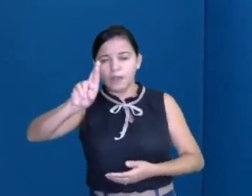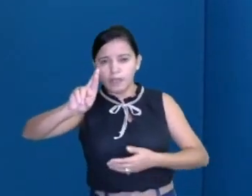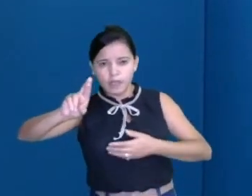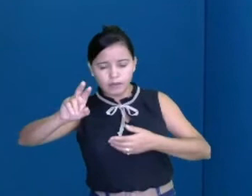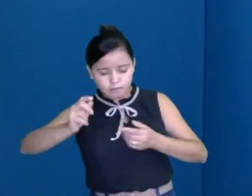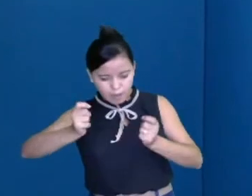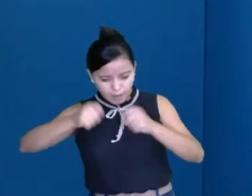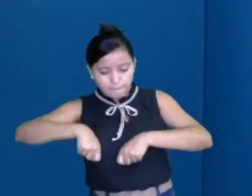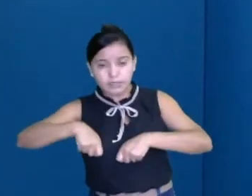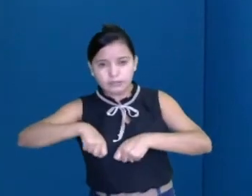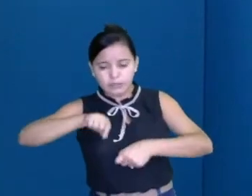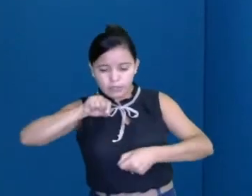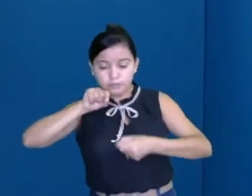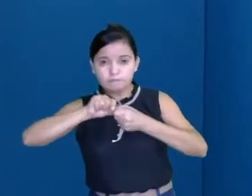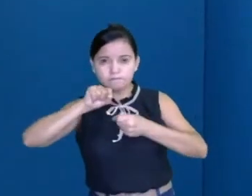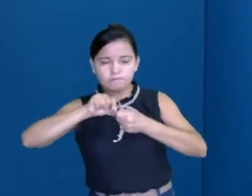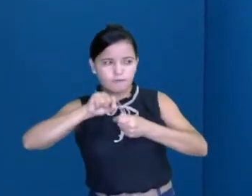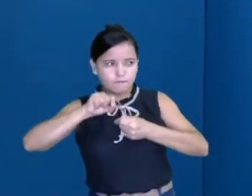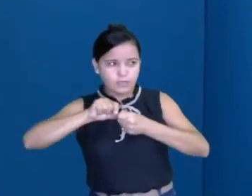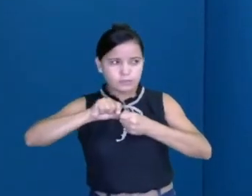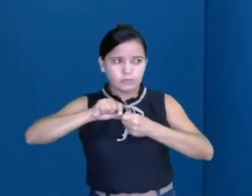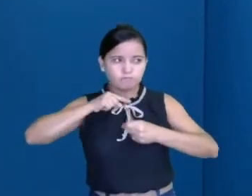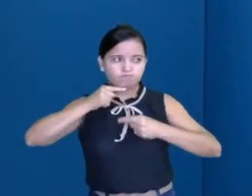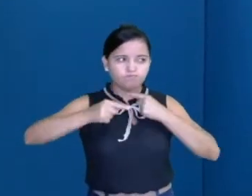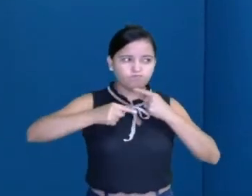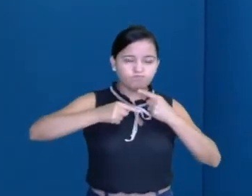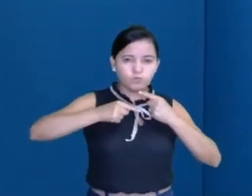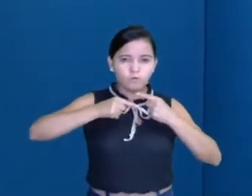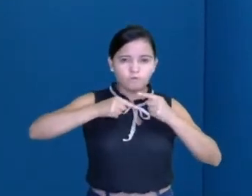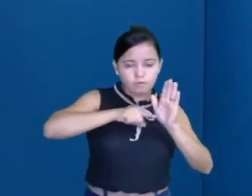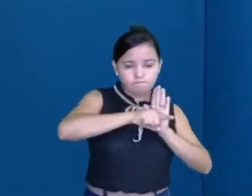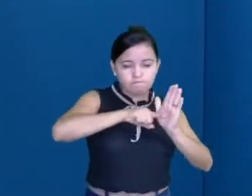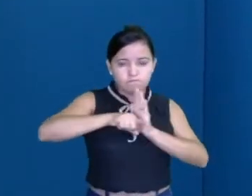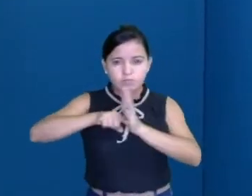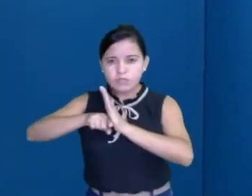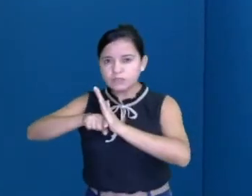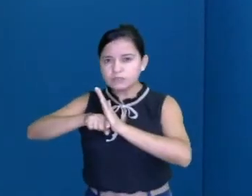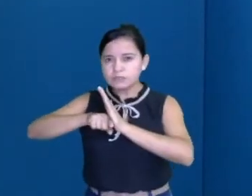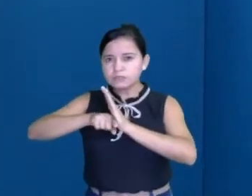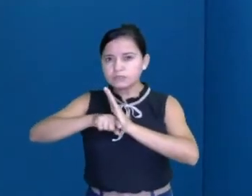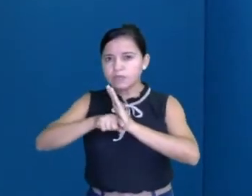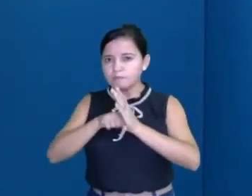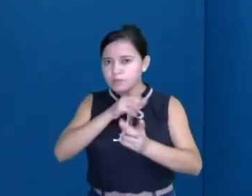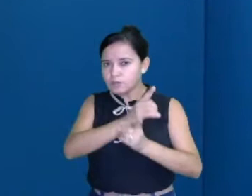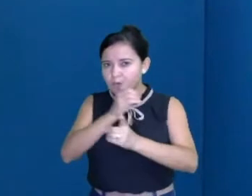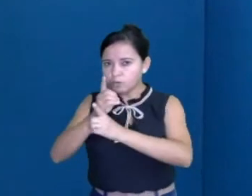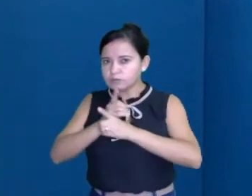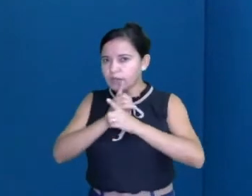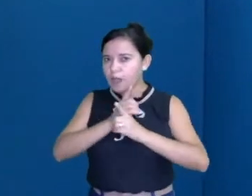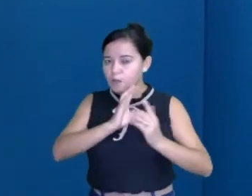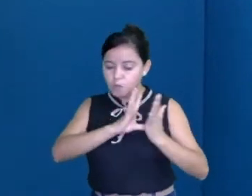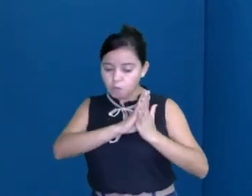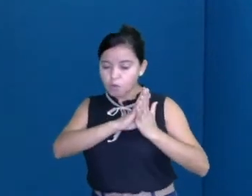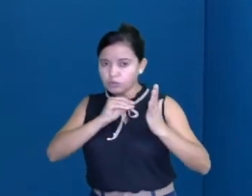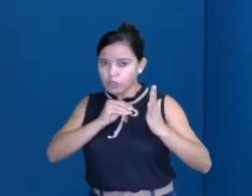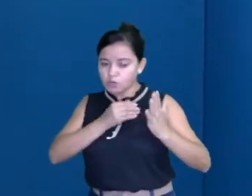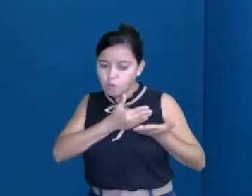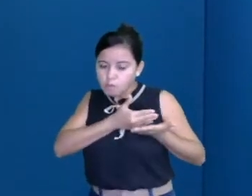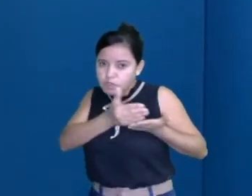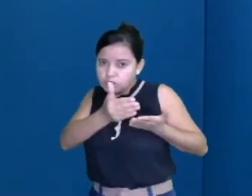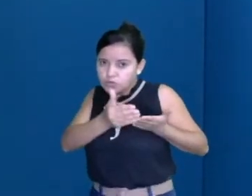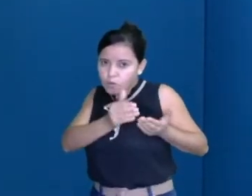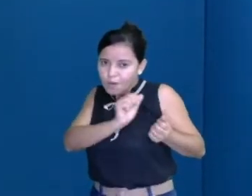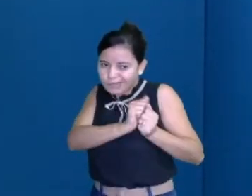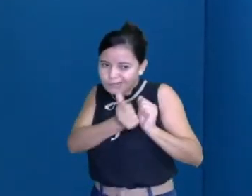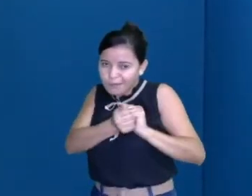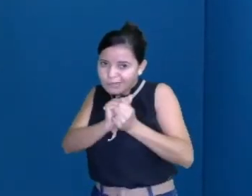capacidade de fazer mensurações, de fazer indagações, que fez com que esse modelo começasse a sofrer o quê? Adaptações e evoluções. Por quê? Porque